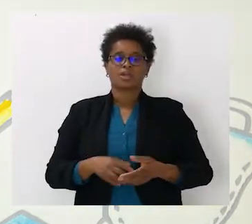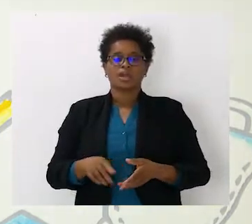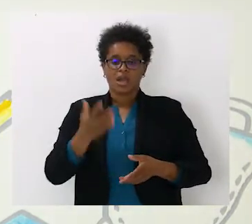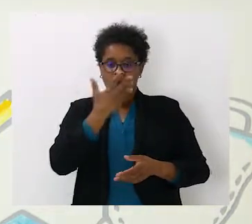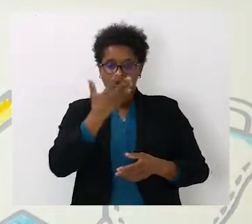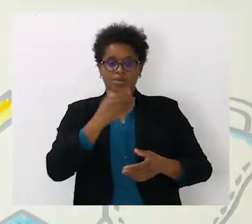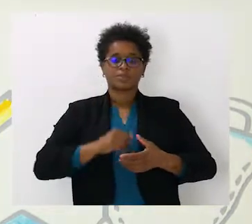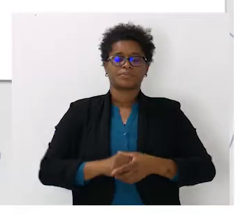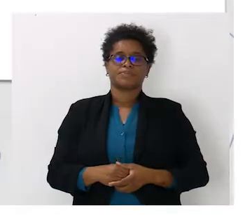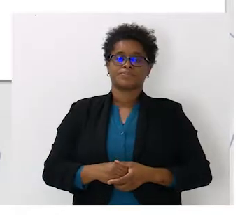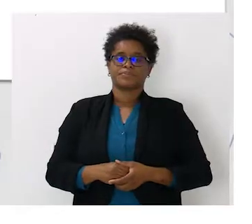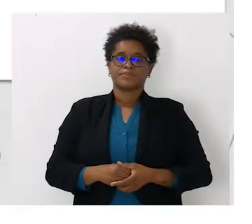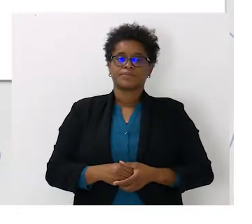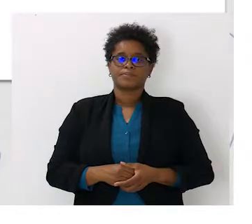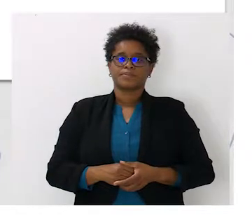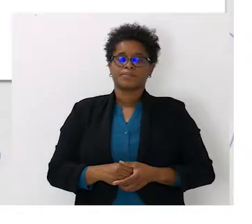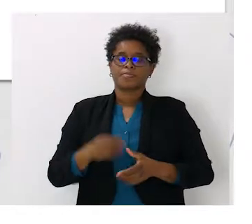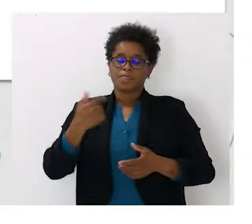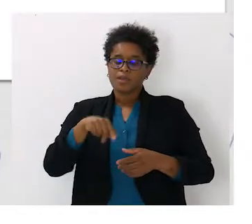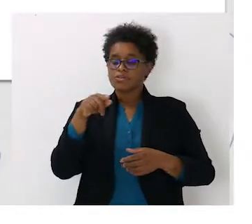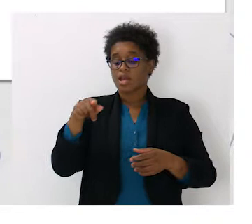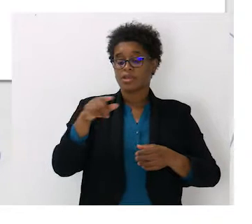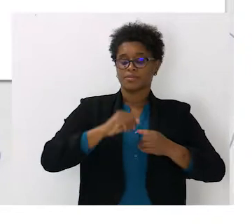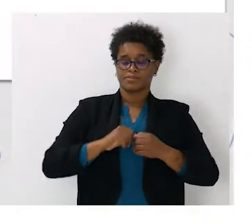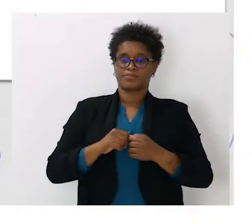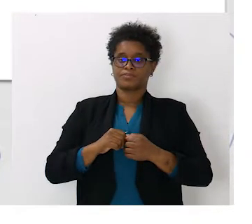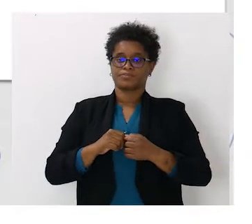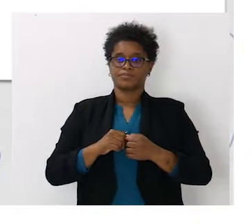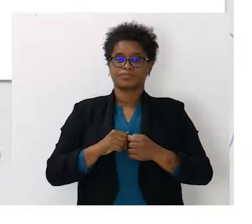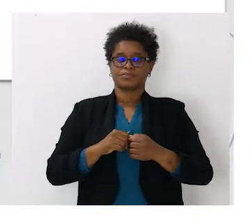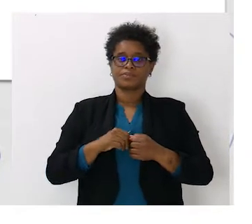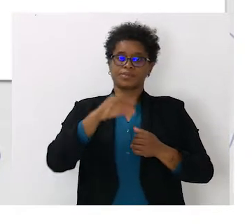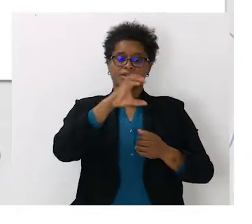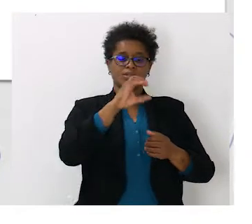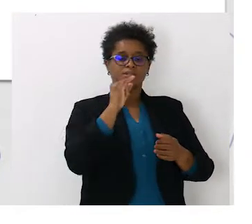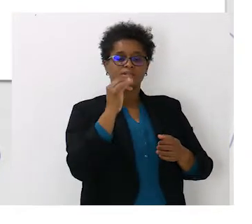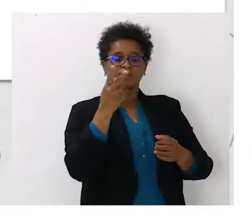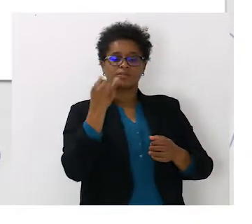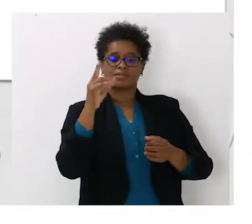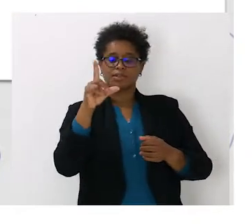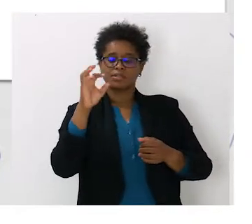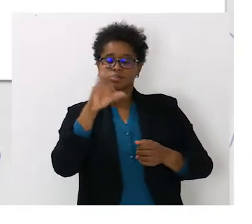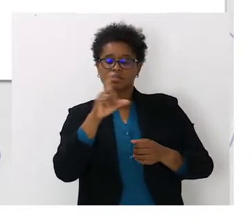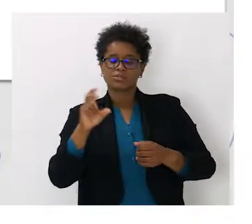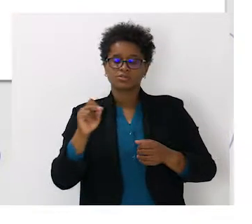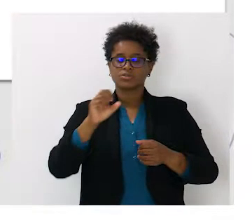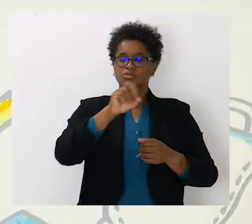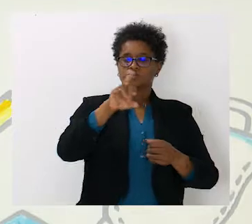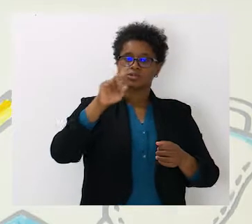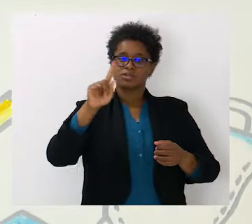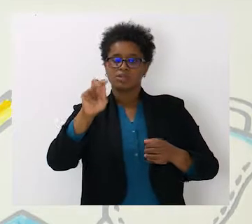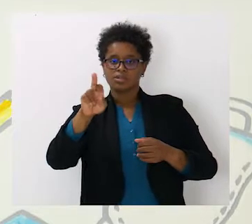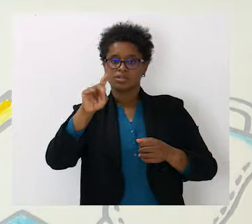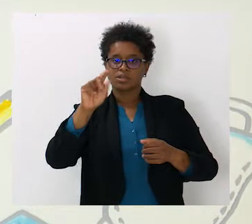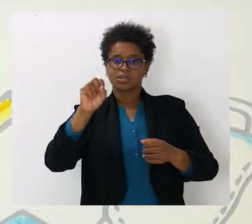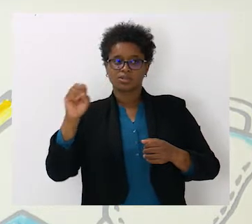facto a aula. Temos ali as civilizações dos grandes rios. Em